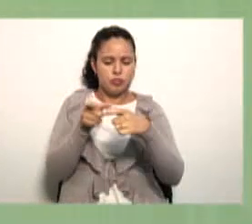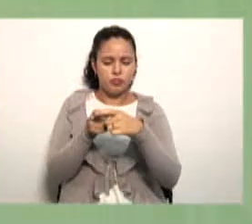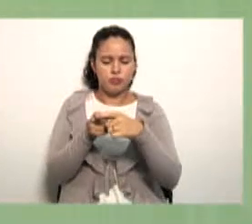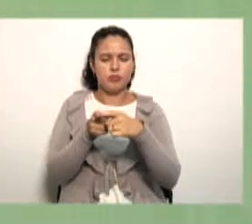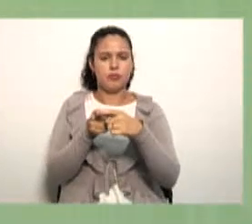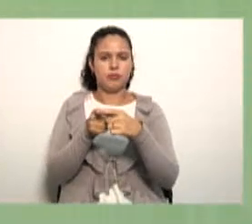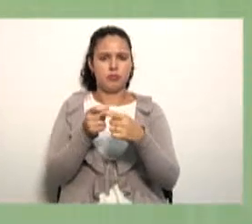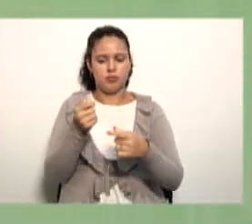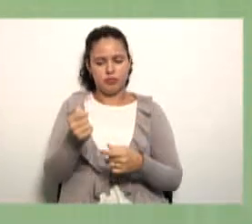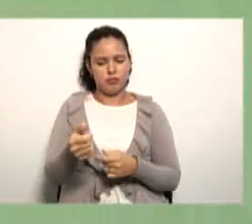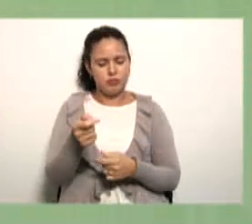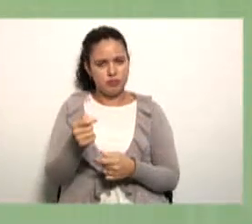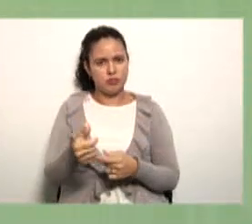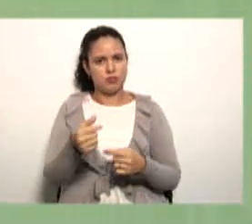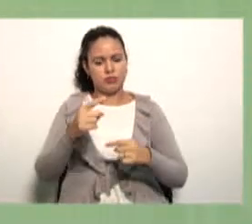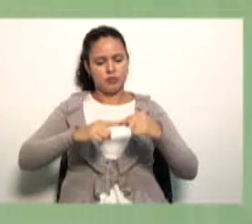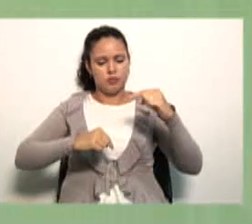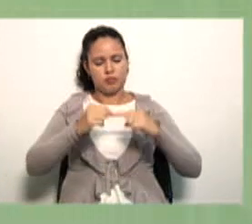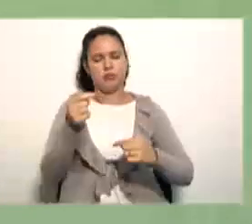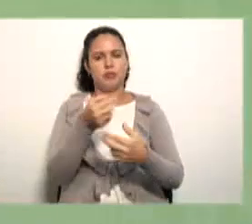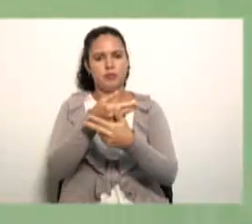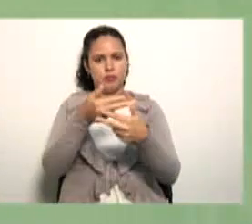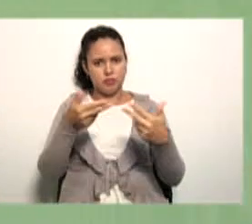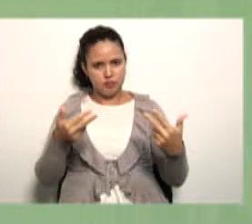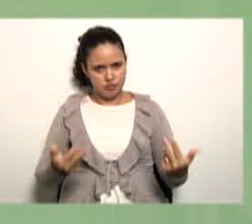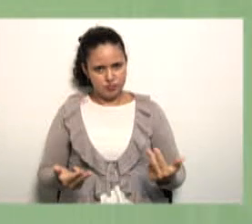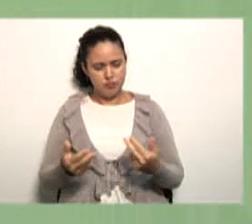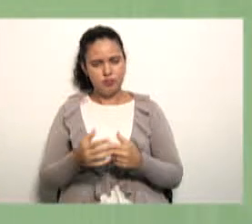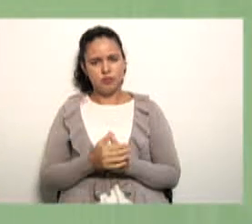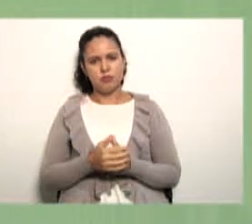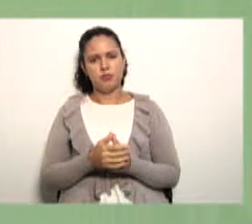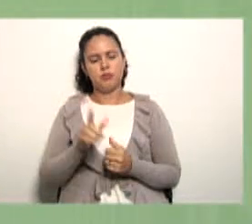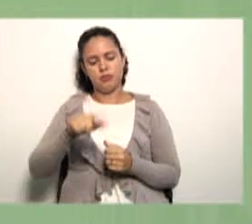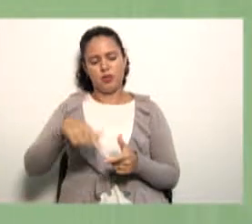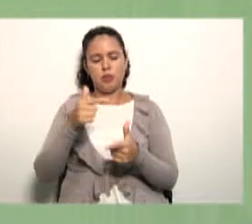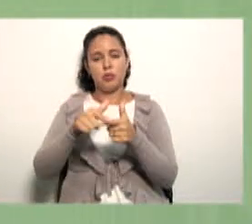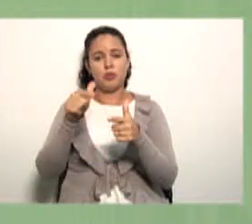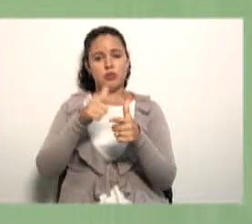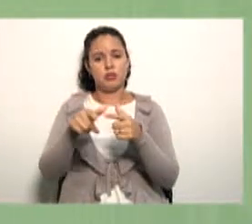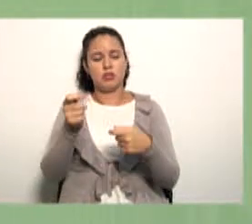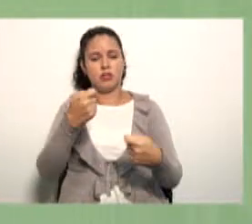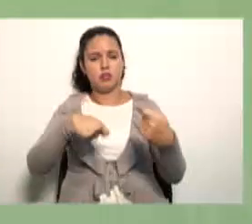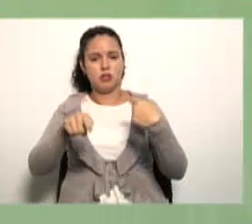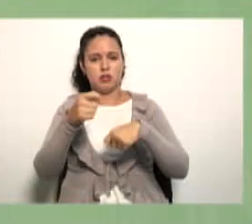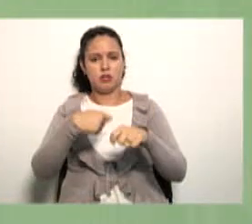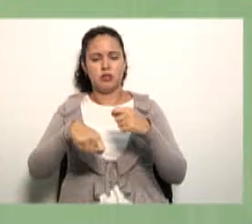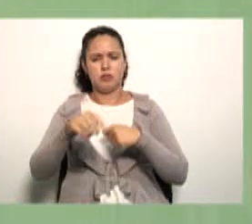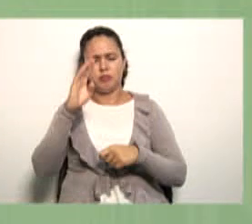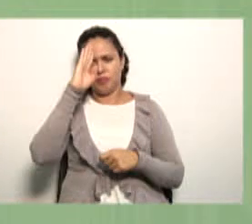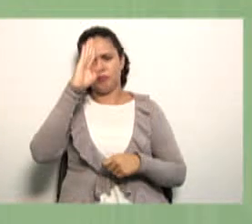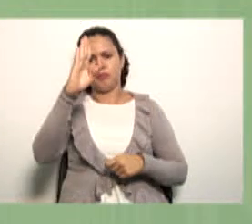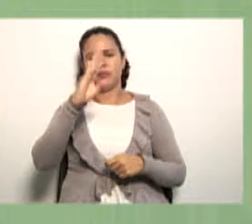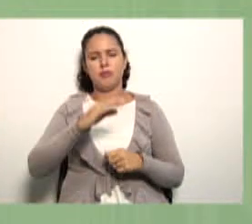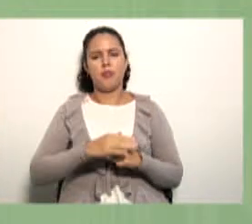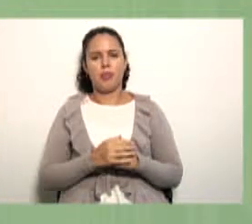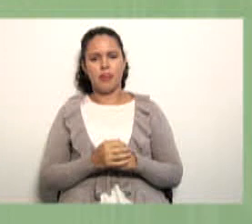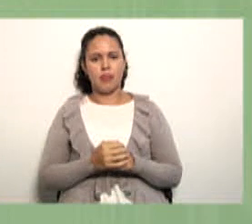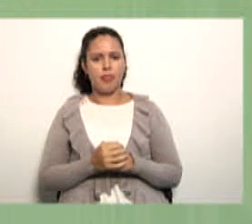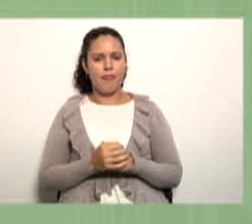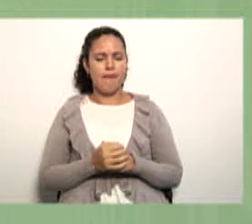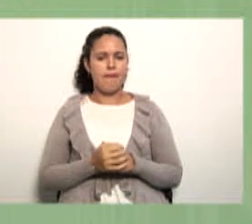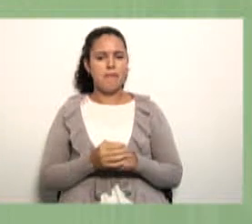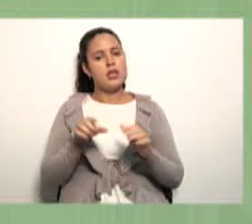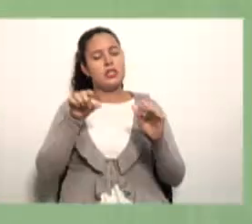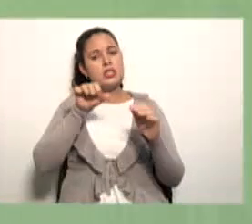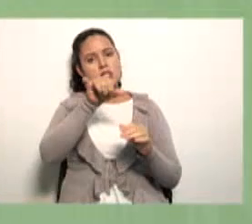recursos produtivos, torna-se então o problema econômico fundamental. Se um dia a gente perguntar